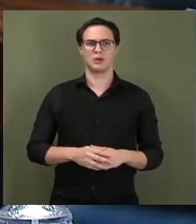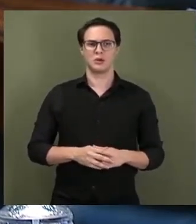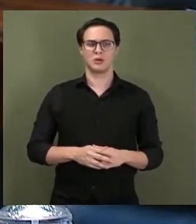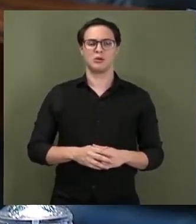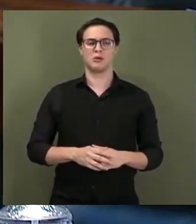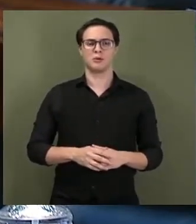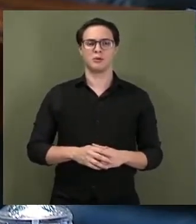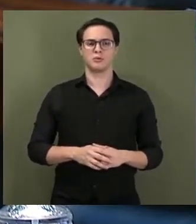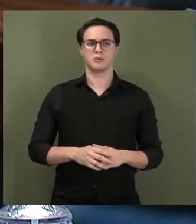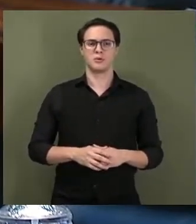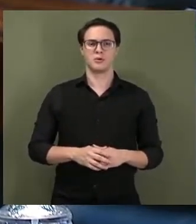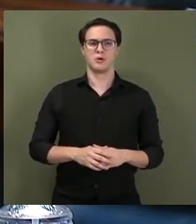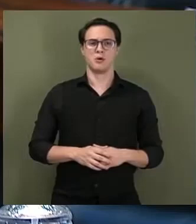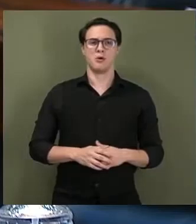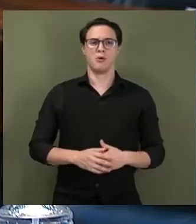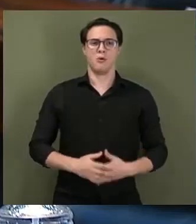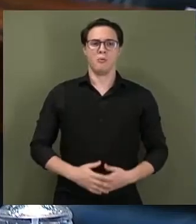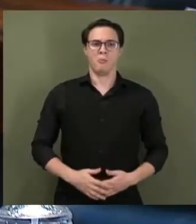Existe, senhor presidente,